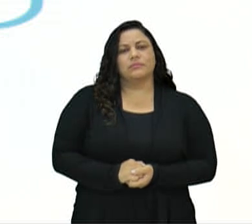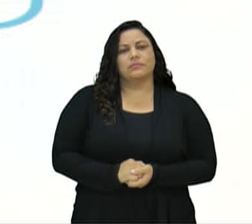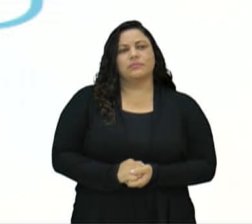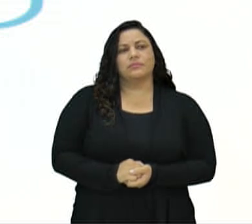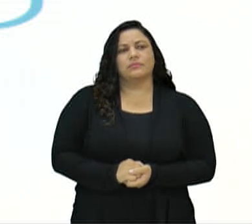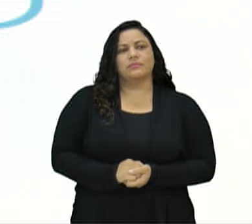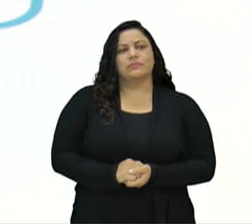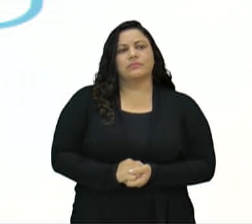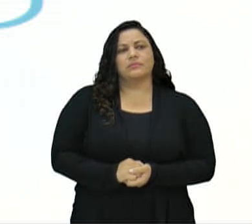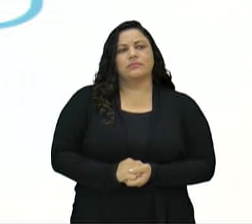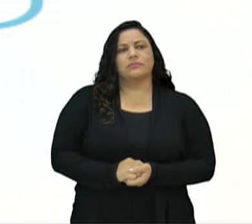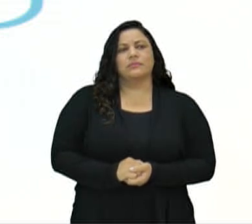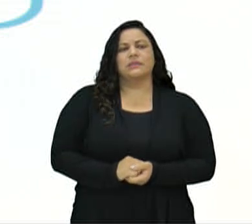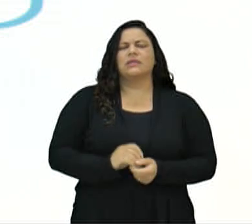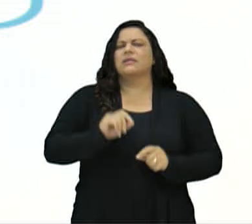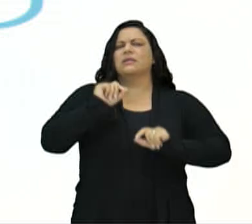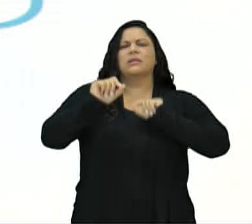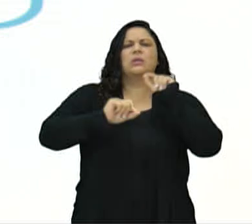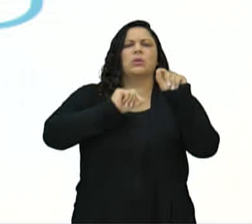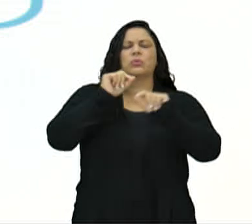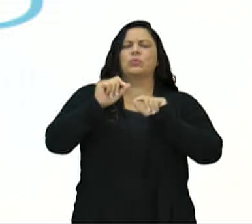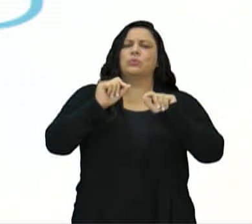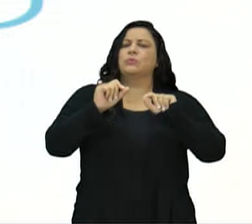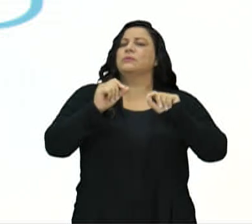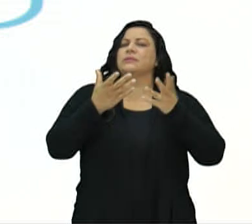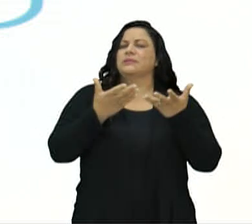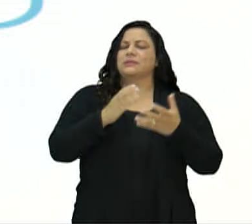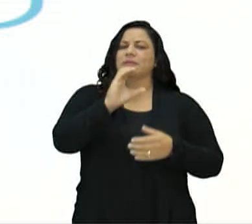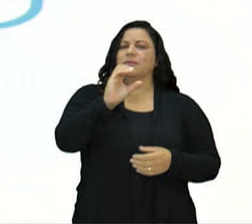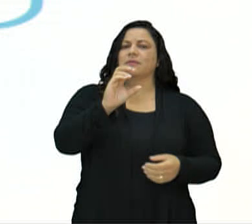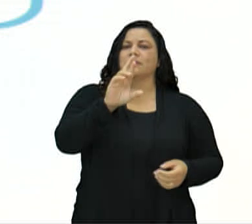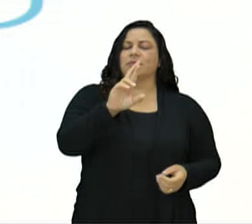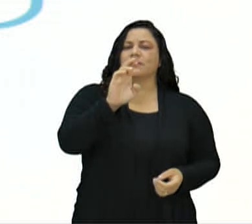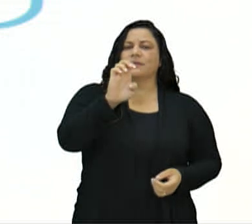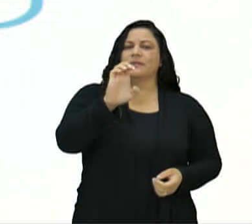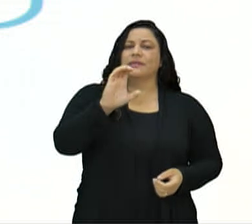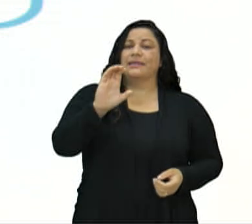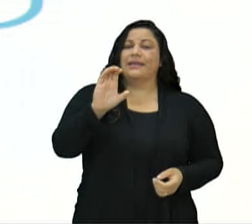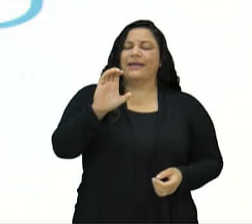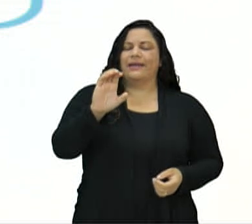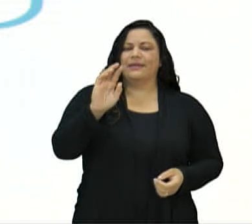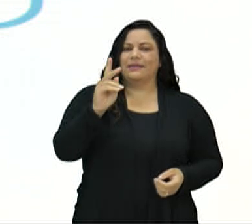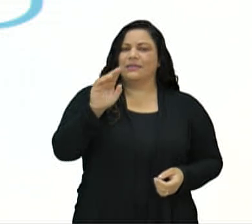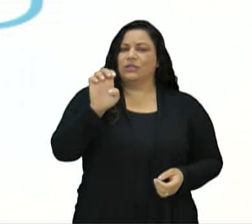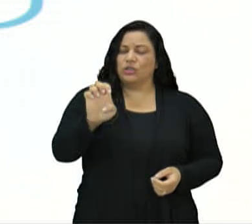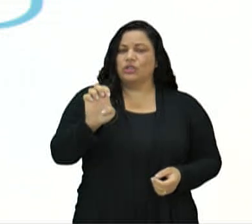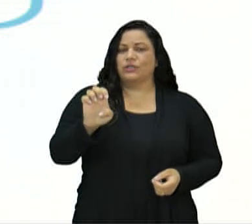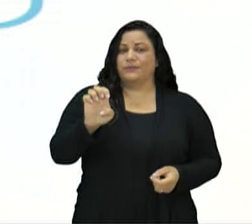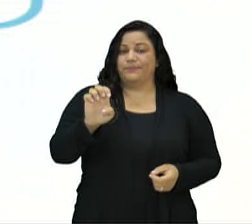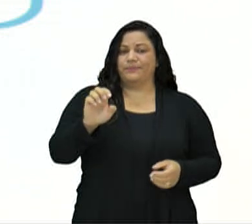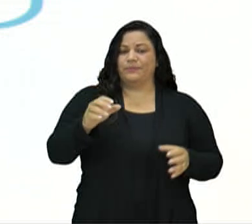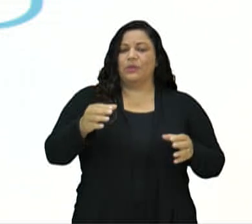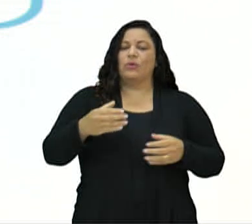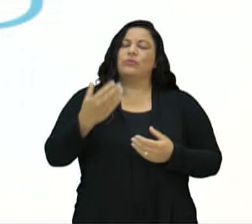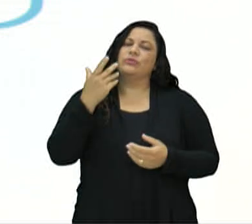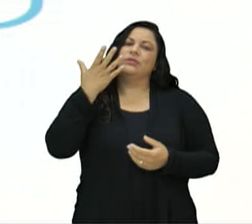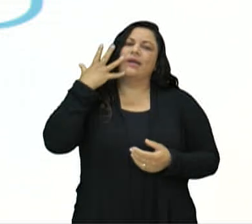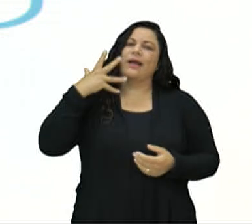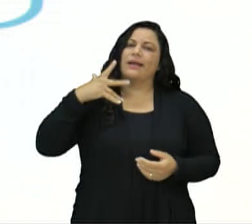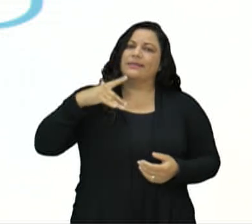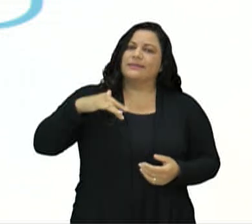são guarderias? São as creches, os CMEs, os lugares onde os pais deixam seus filhos enquanto